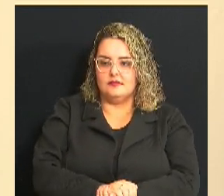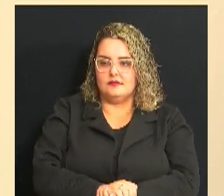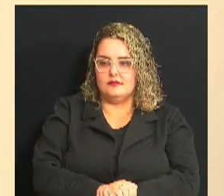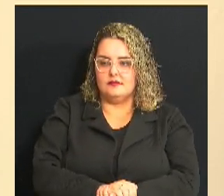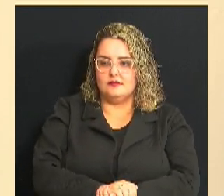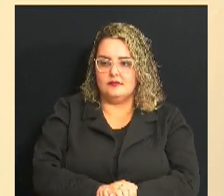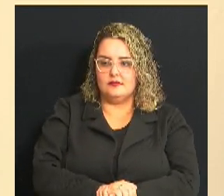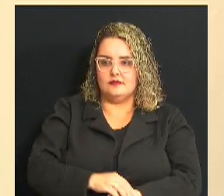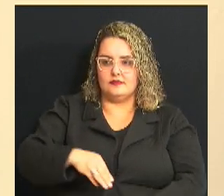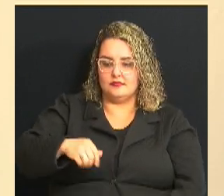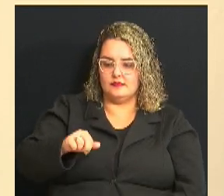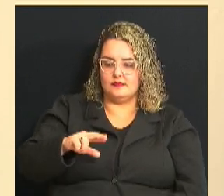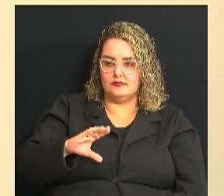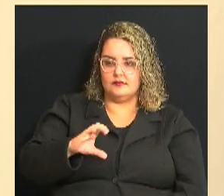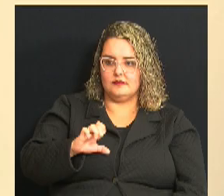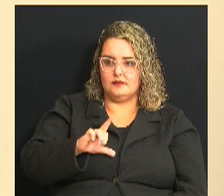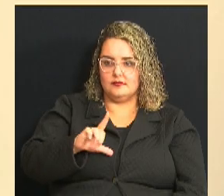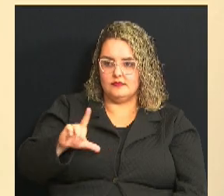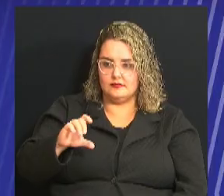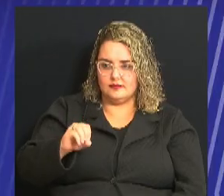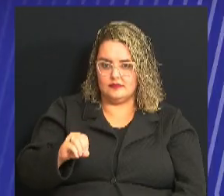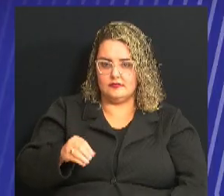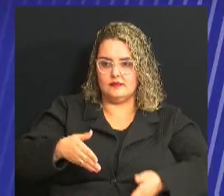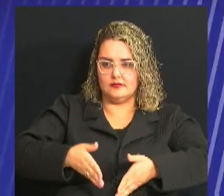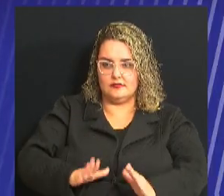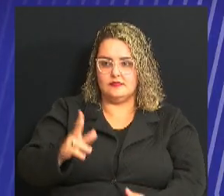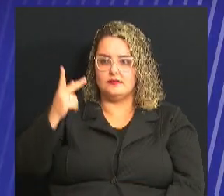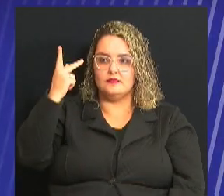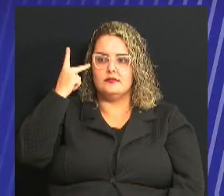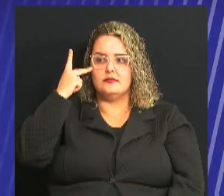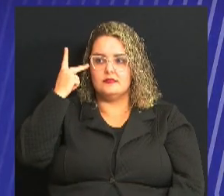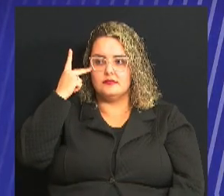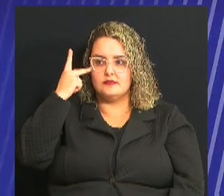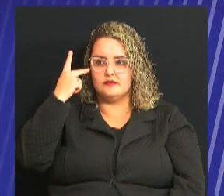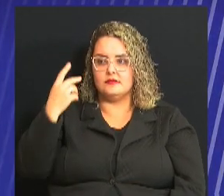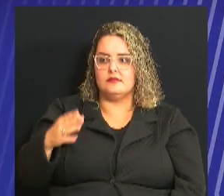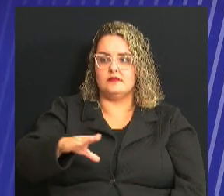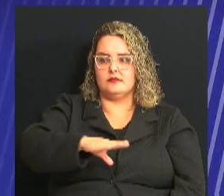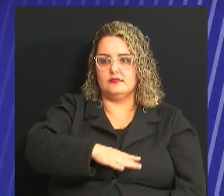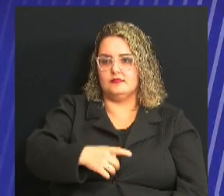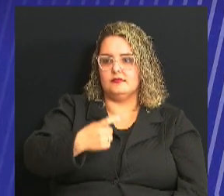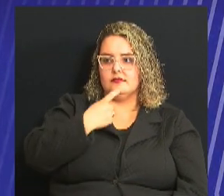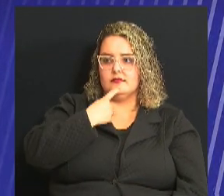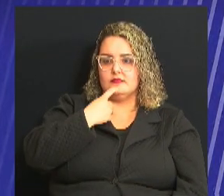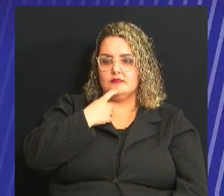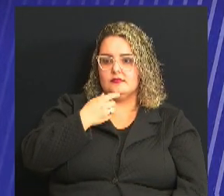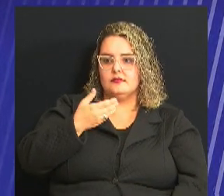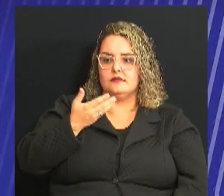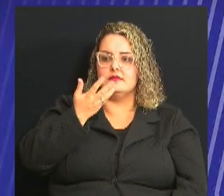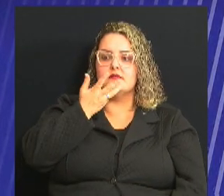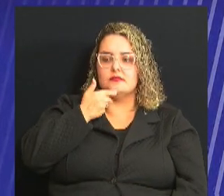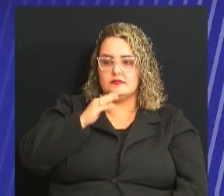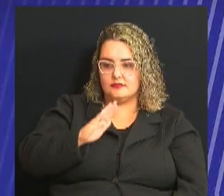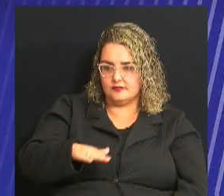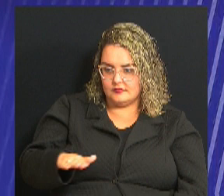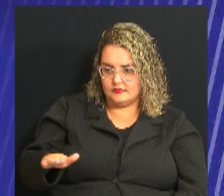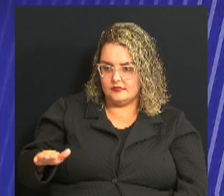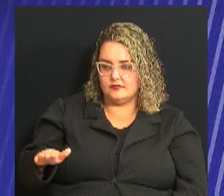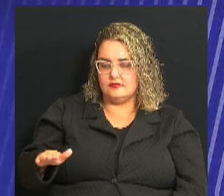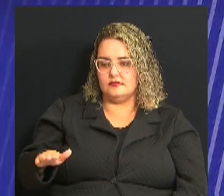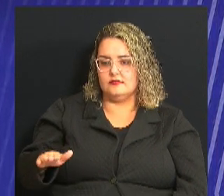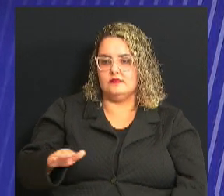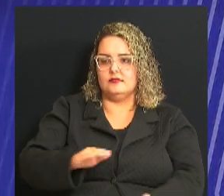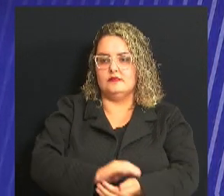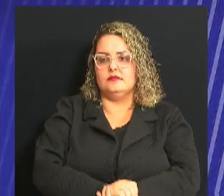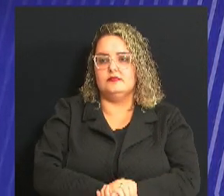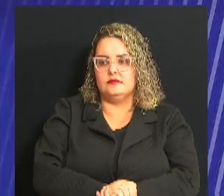Marcelo é natural da cidade de São Paulo, está em Campinas desde a infância. Foi praticante